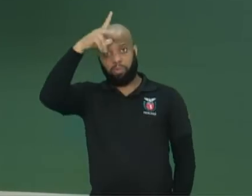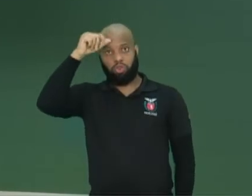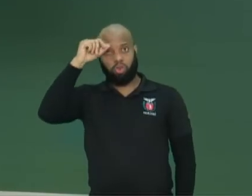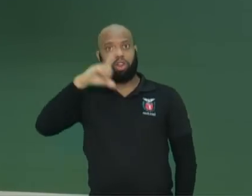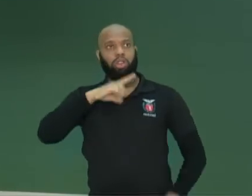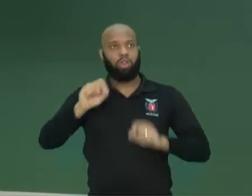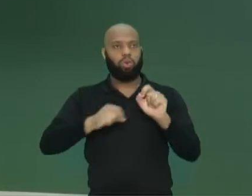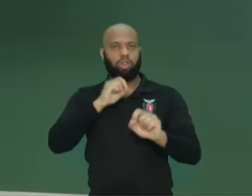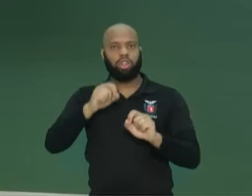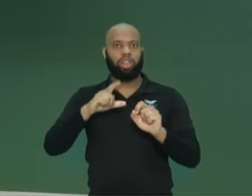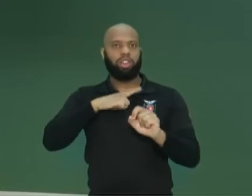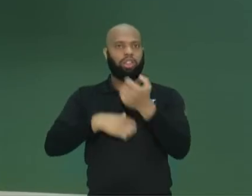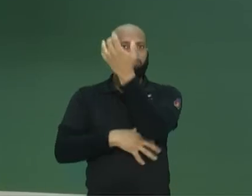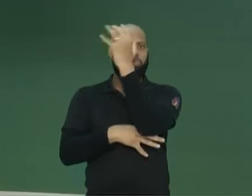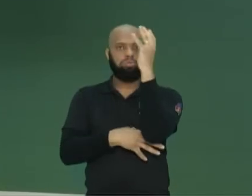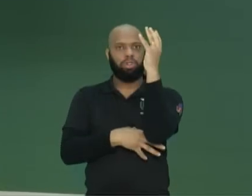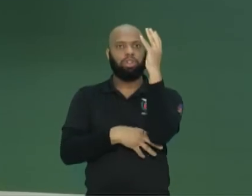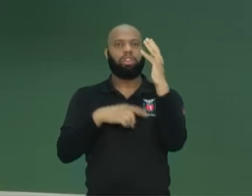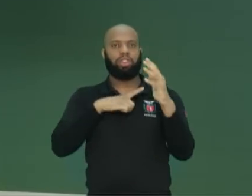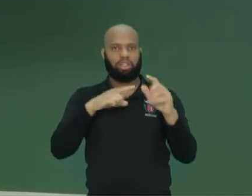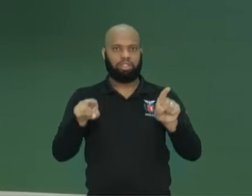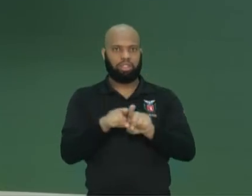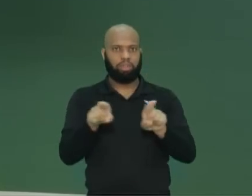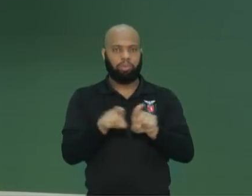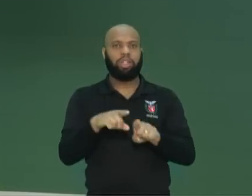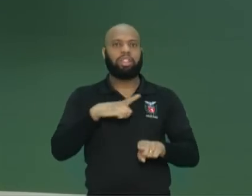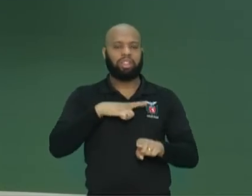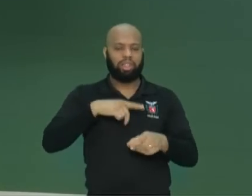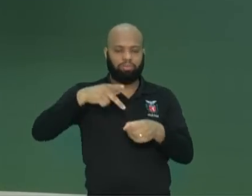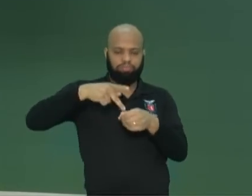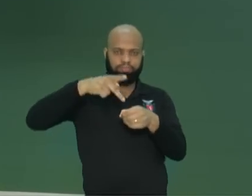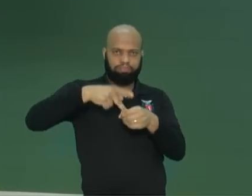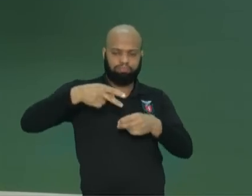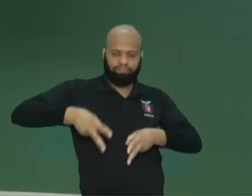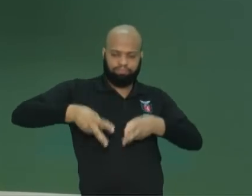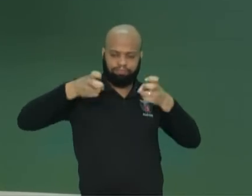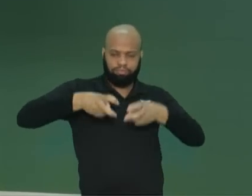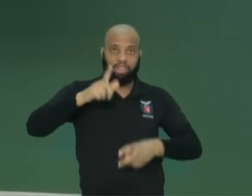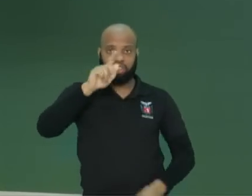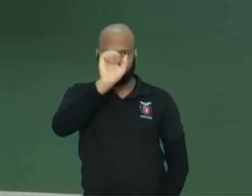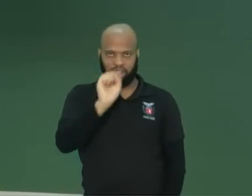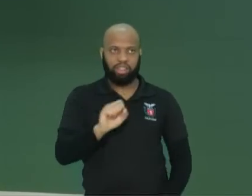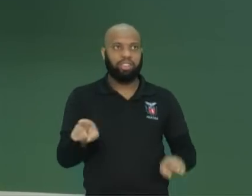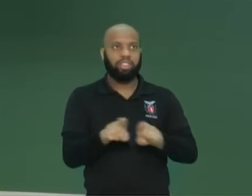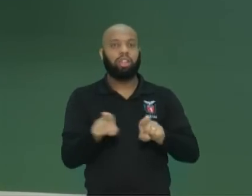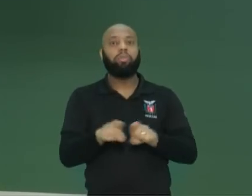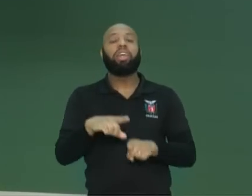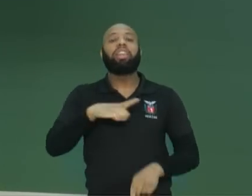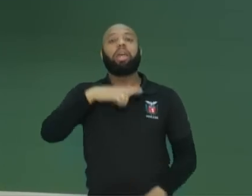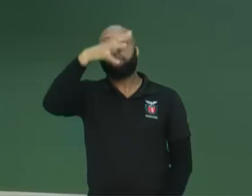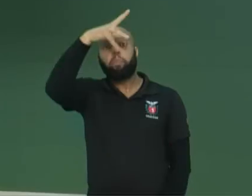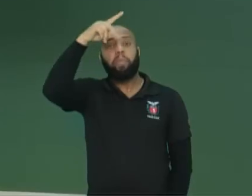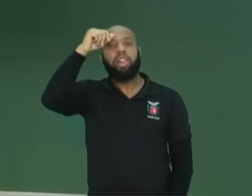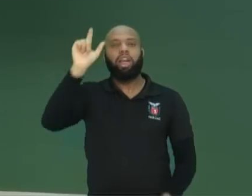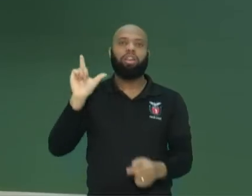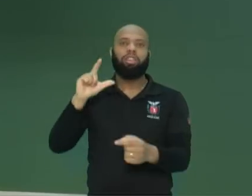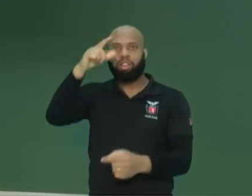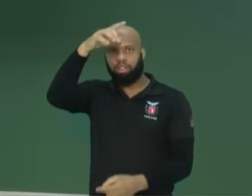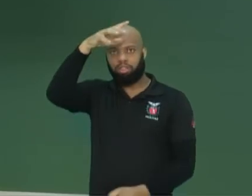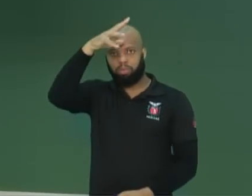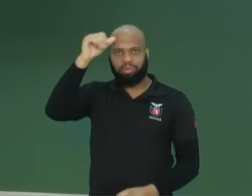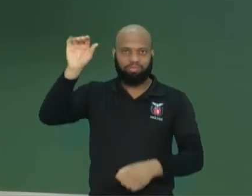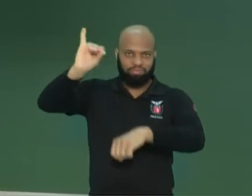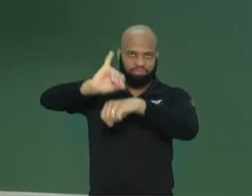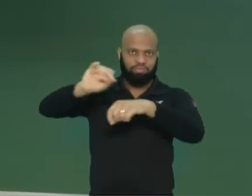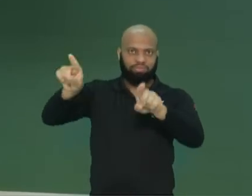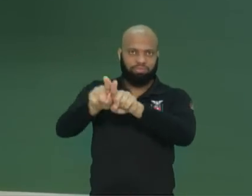a extração de petróleo em terra firme, de gás. A Zona Franca de Manaus, que também falamos em uma das nossas aulas.